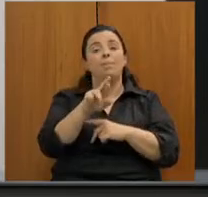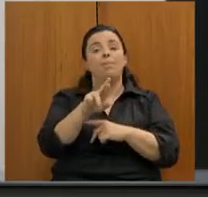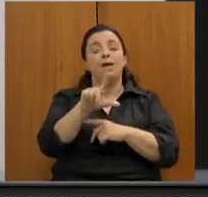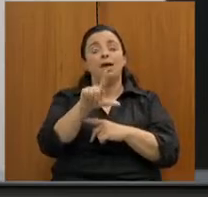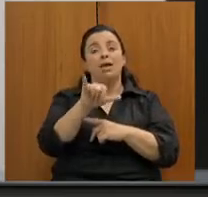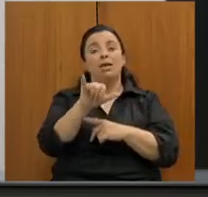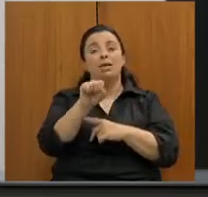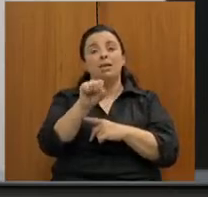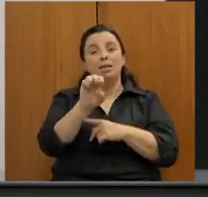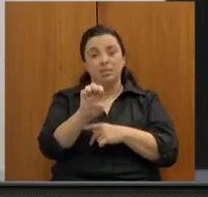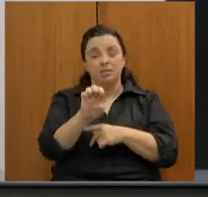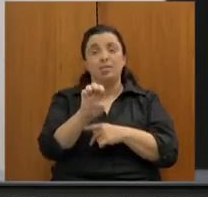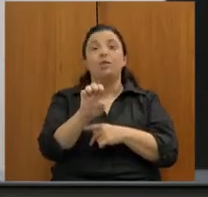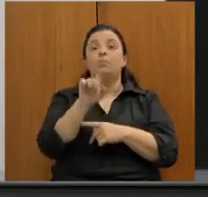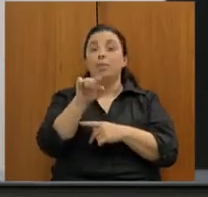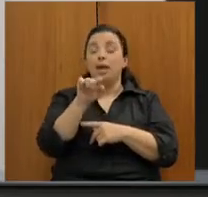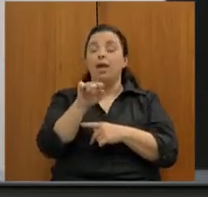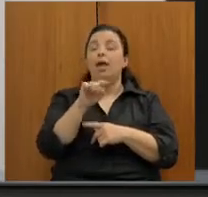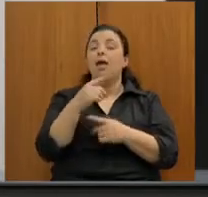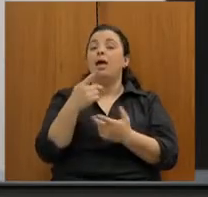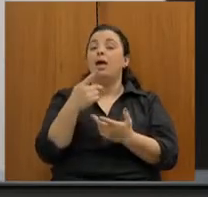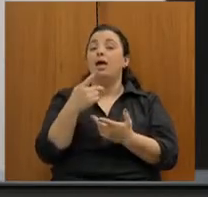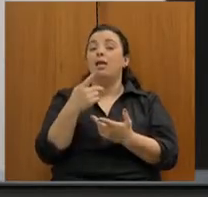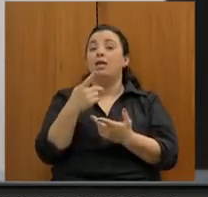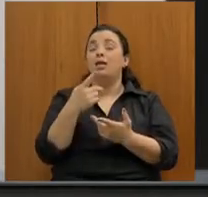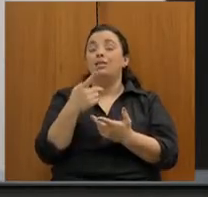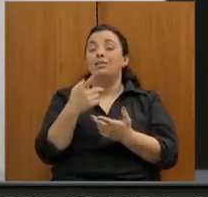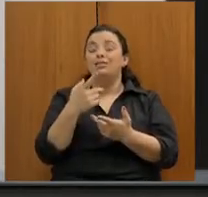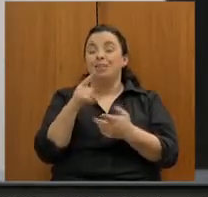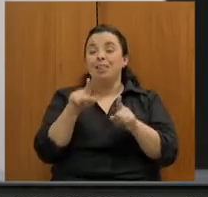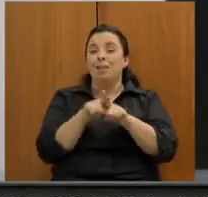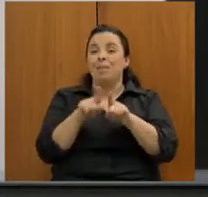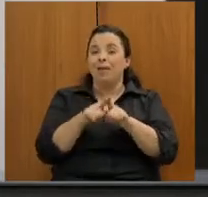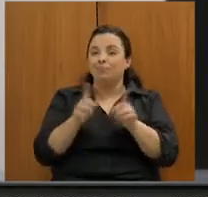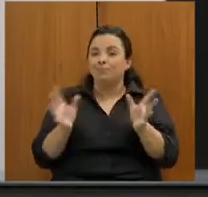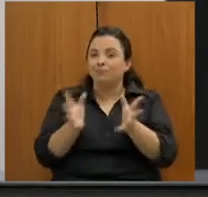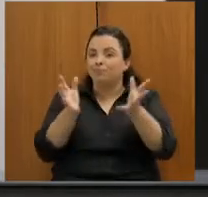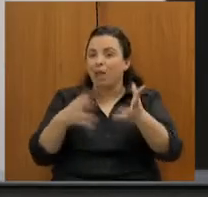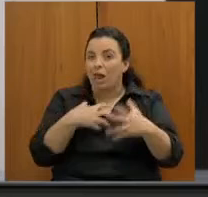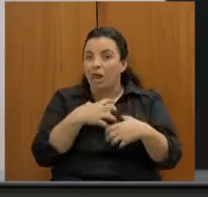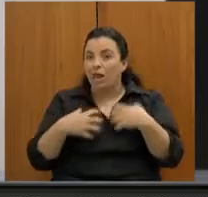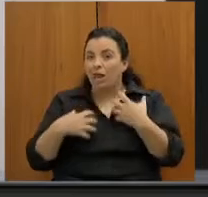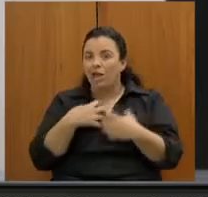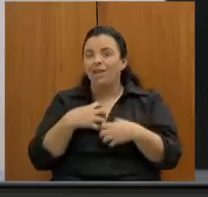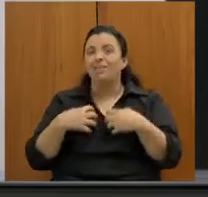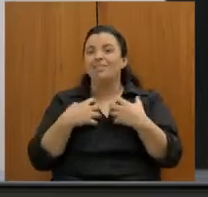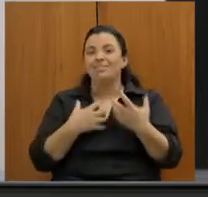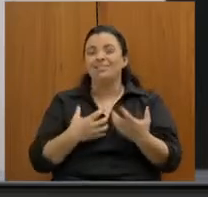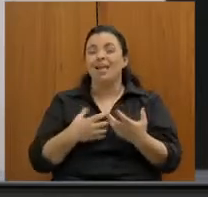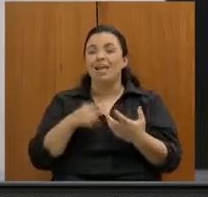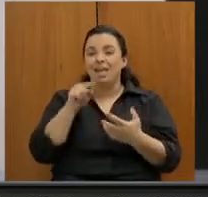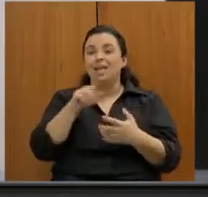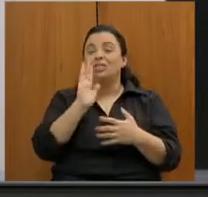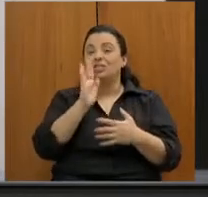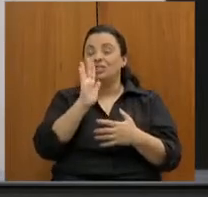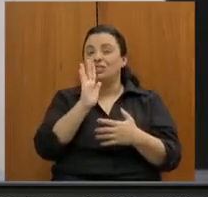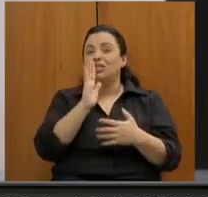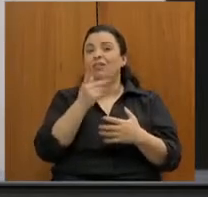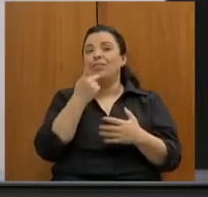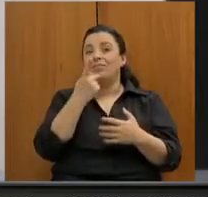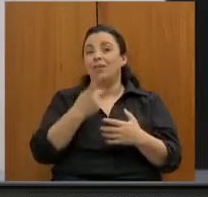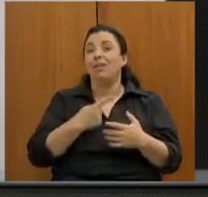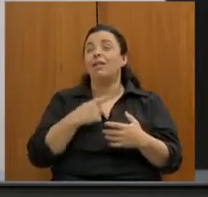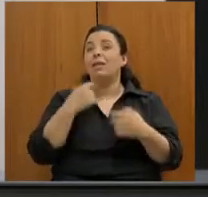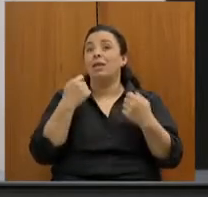Matos para fazer também que nós tem que tentação ela que tá como Nossa levantadora e que já tá me comunicando também a necessidade